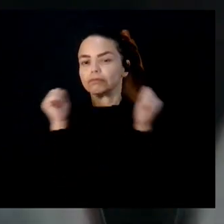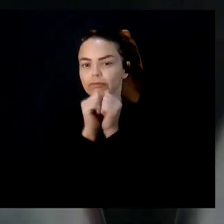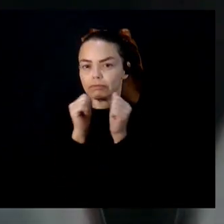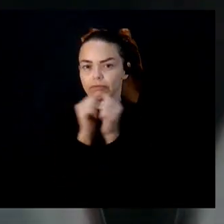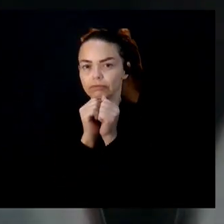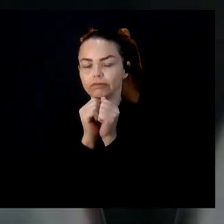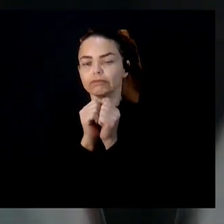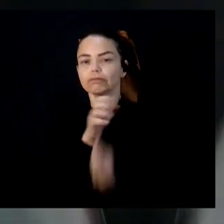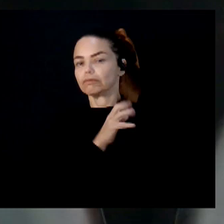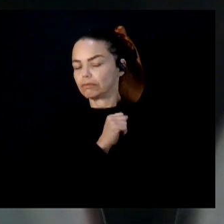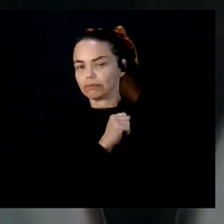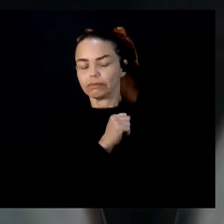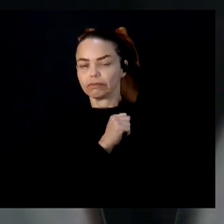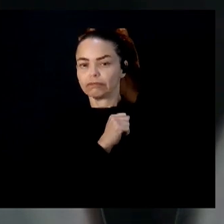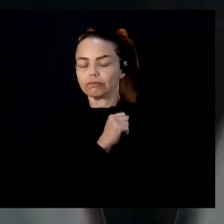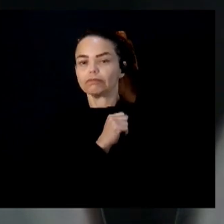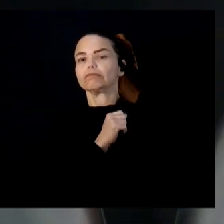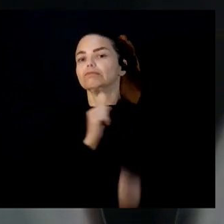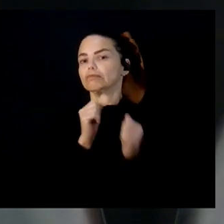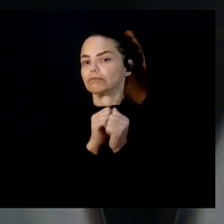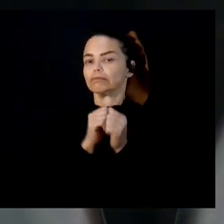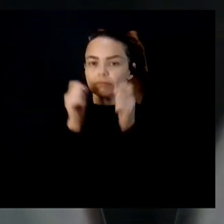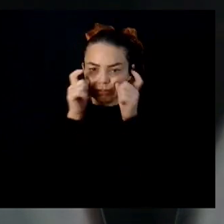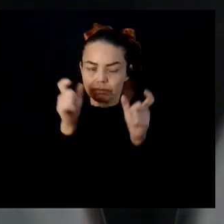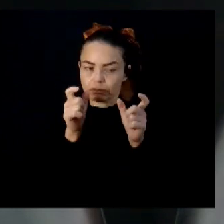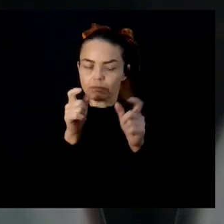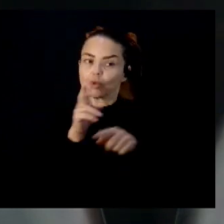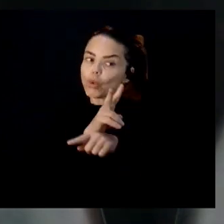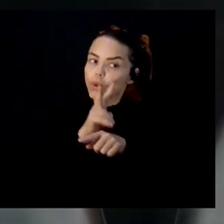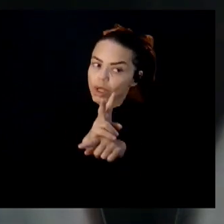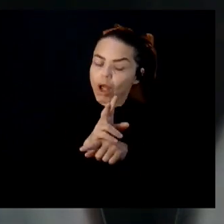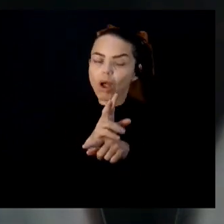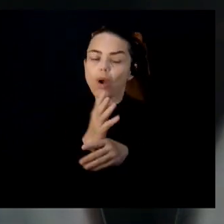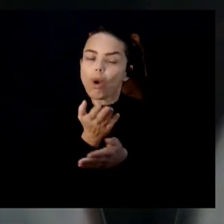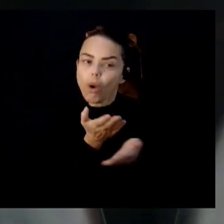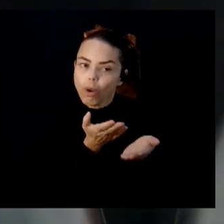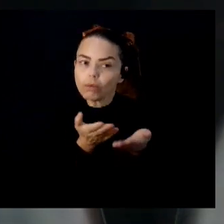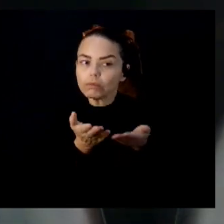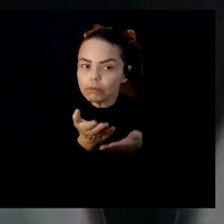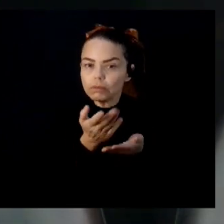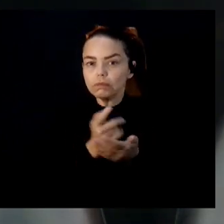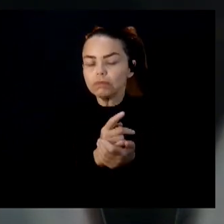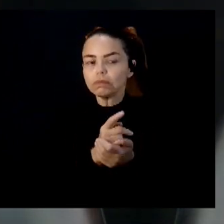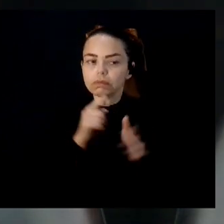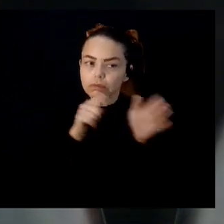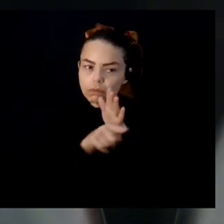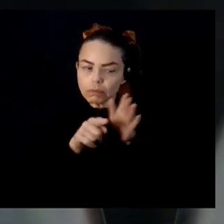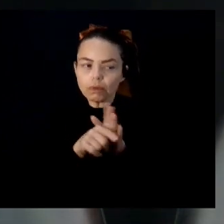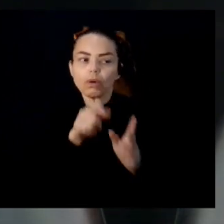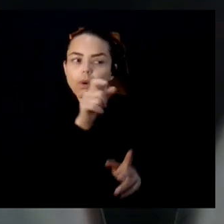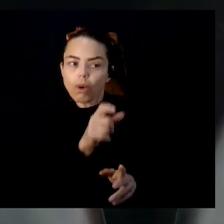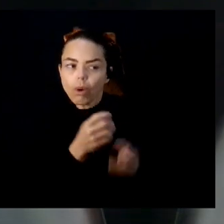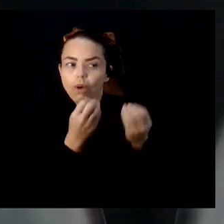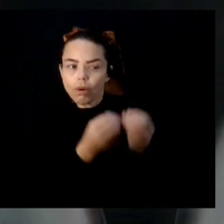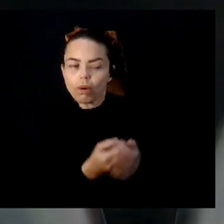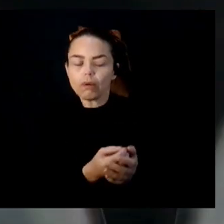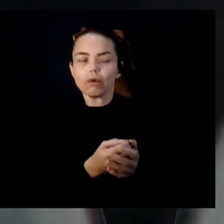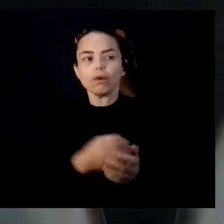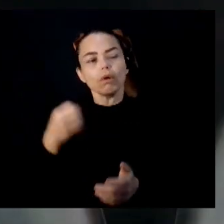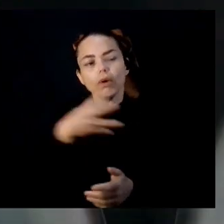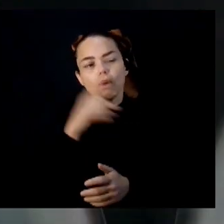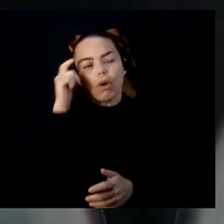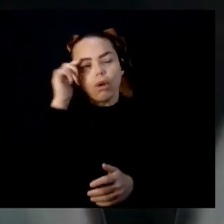não acabou, a gente deixou de prestar atenção no outro. A gente deixou de perguntar como ele está, quais são os novos sonhos, quais